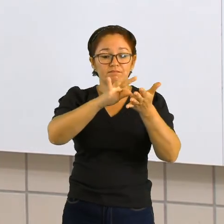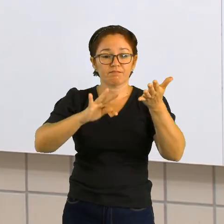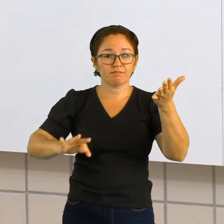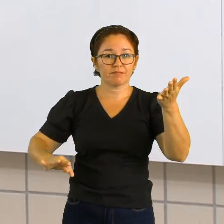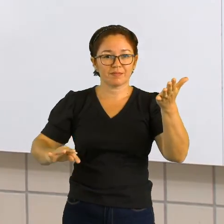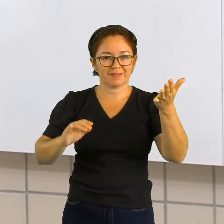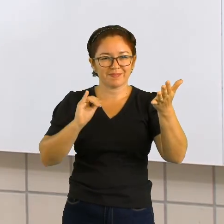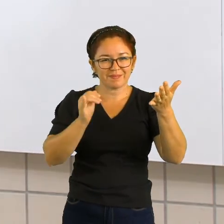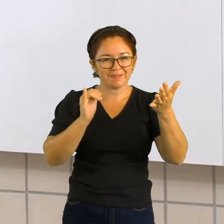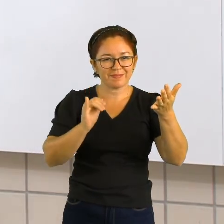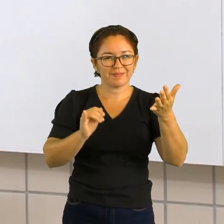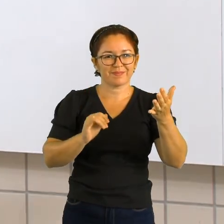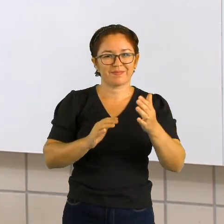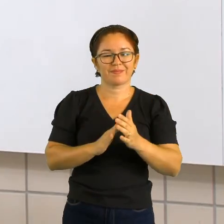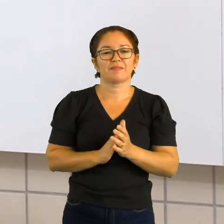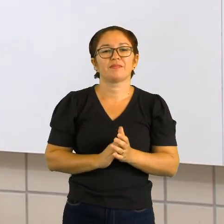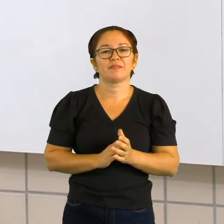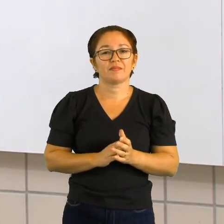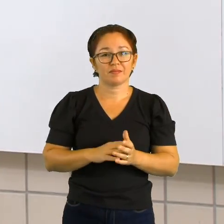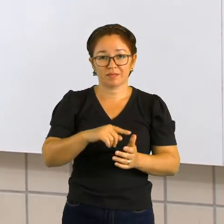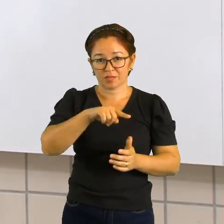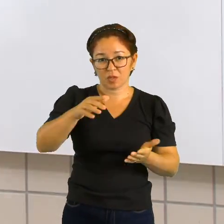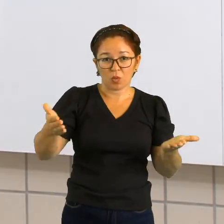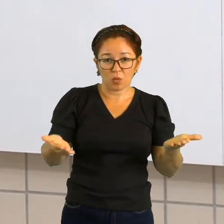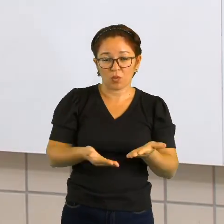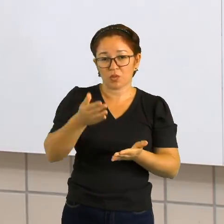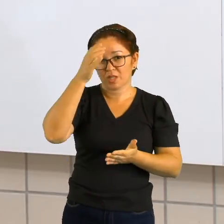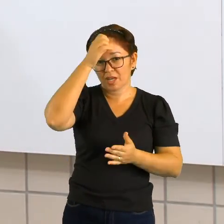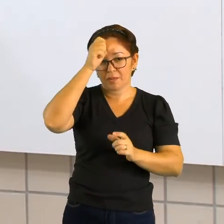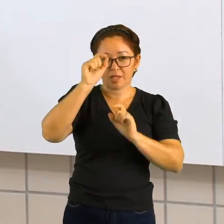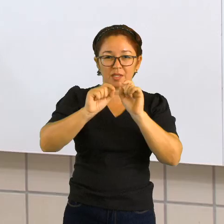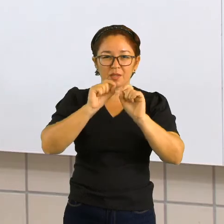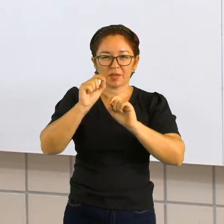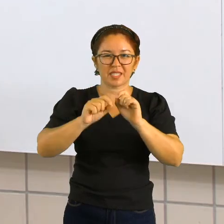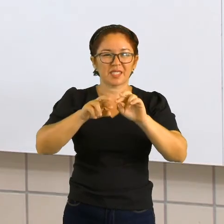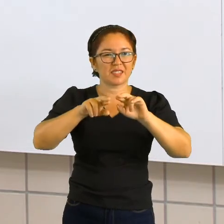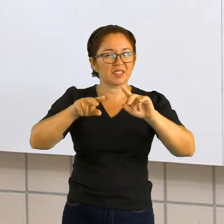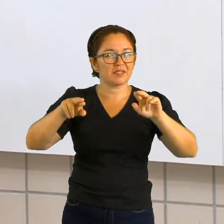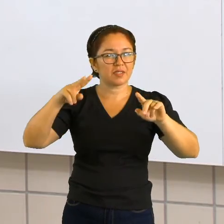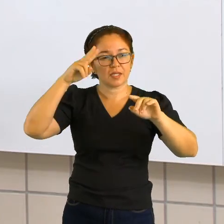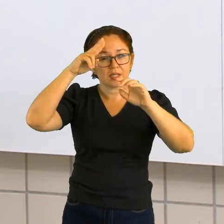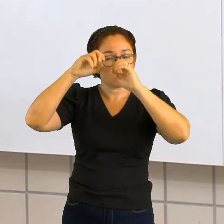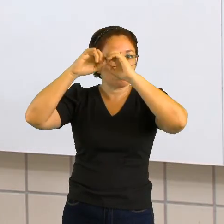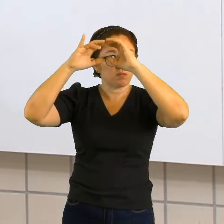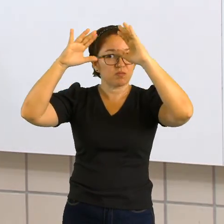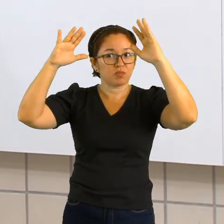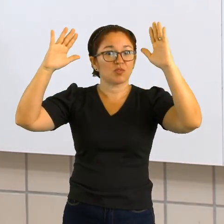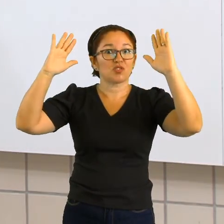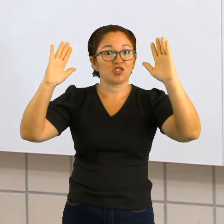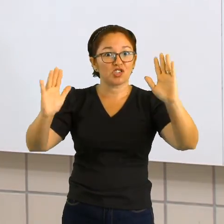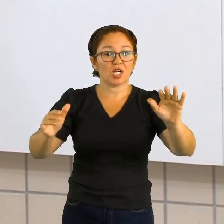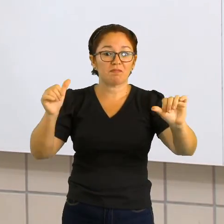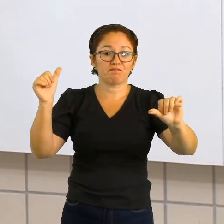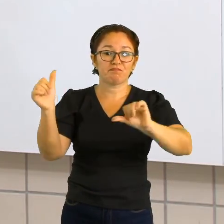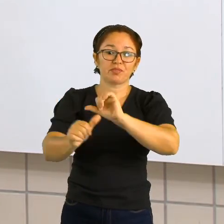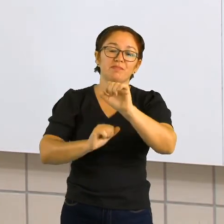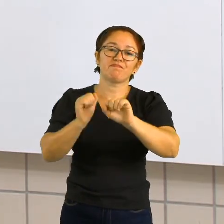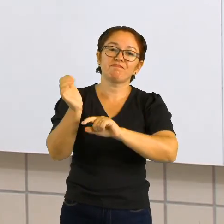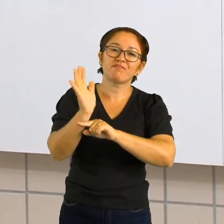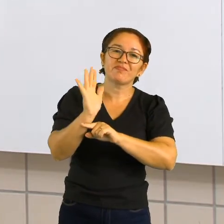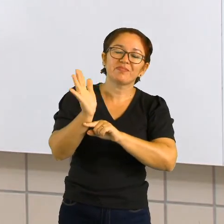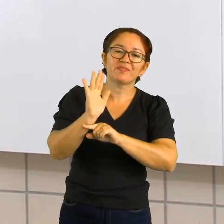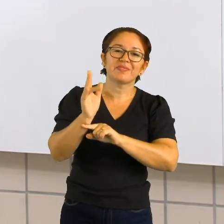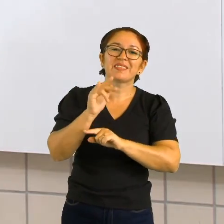E nós vimos que muitos contos de fada já viraram até filmes, né? Como Alice no País